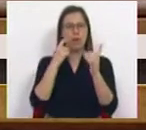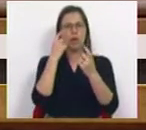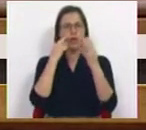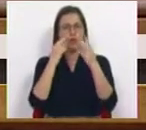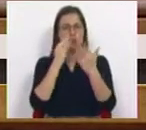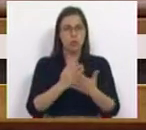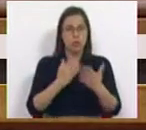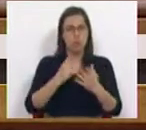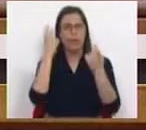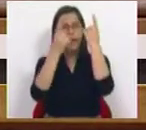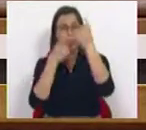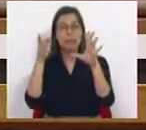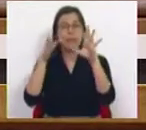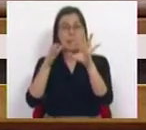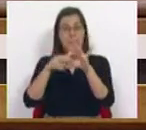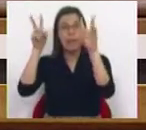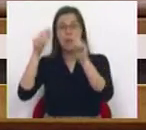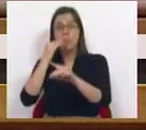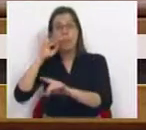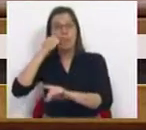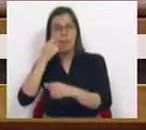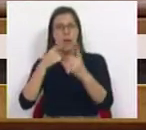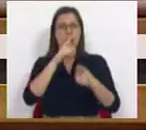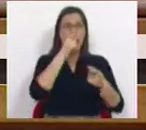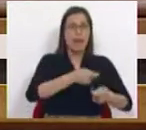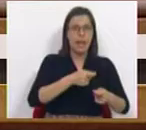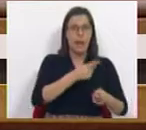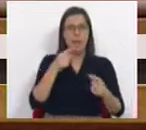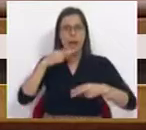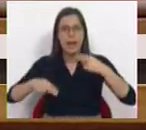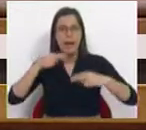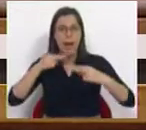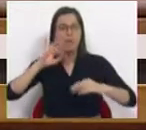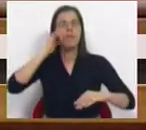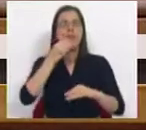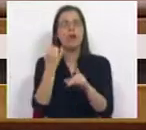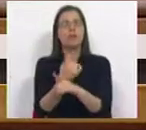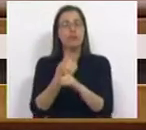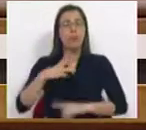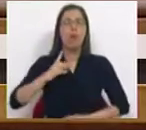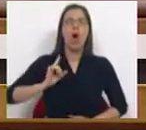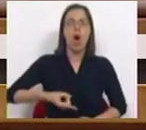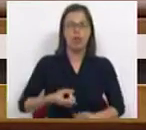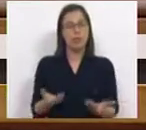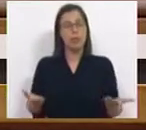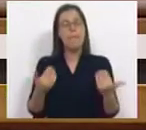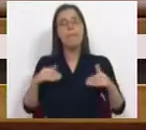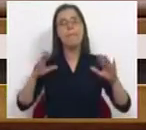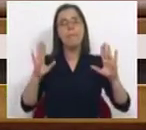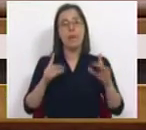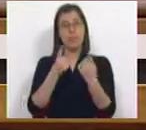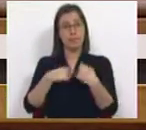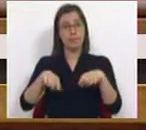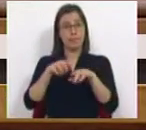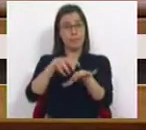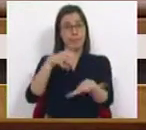Reflexão sobre o Desperdício Alimentar, designado do campo ao garfo, o desperdício alimentar em Portugal. Mas, na